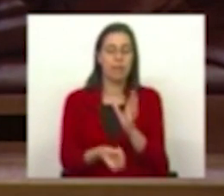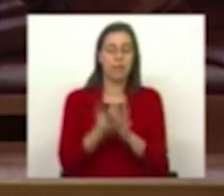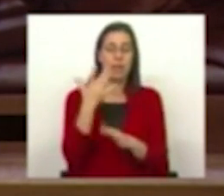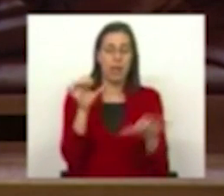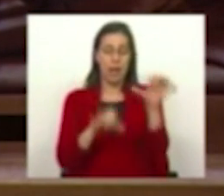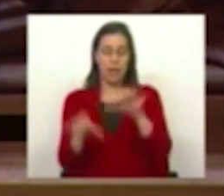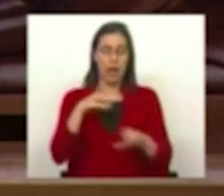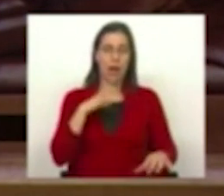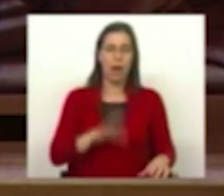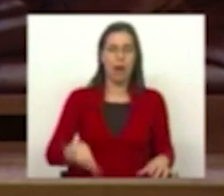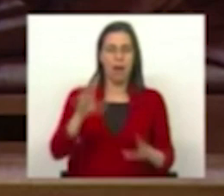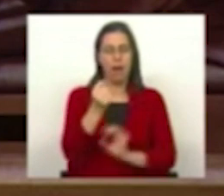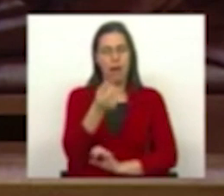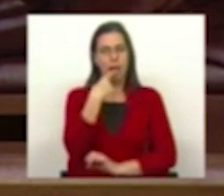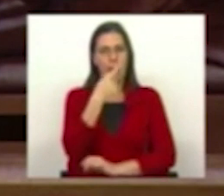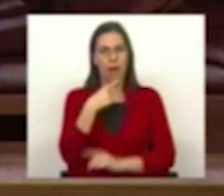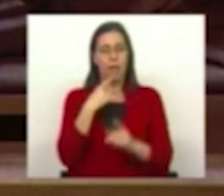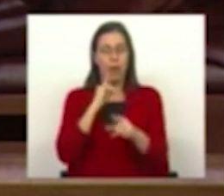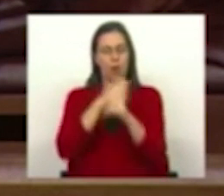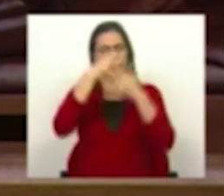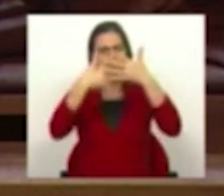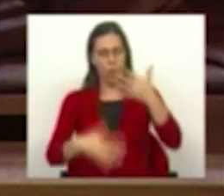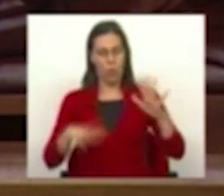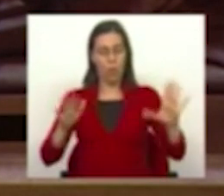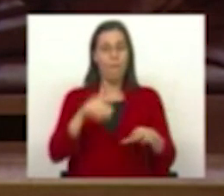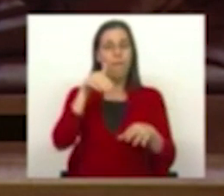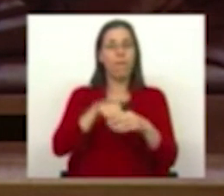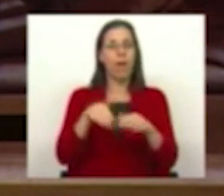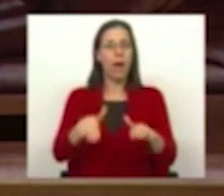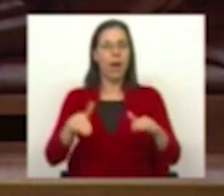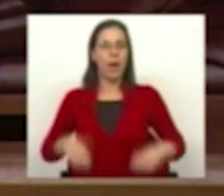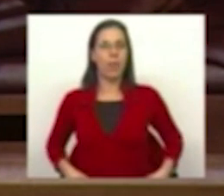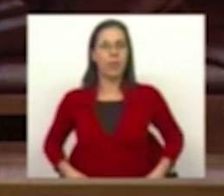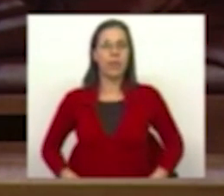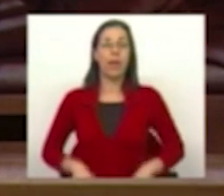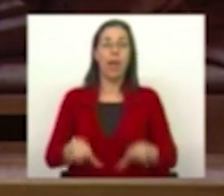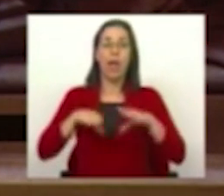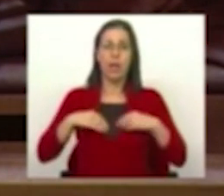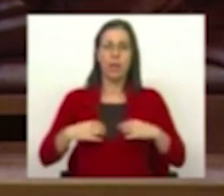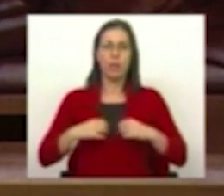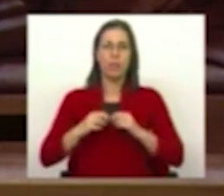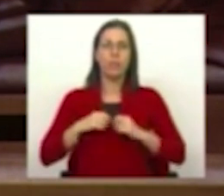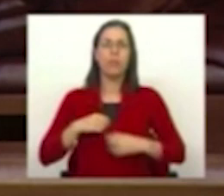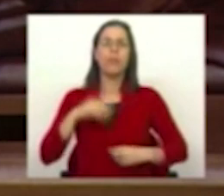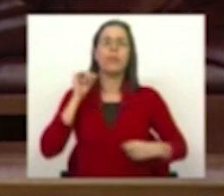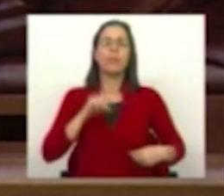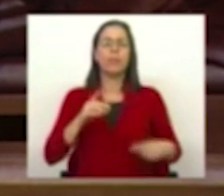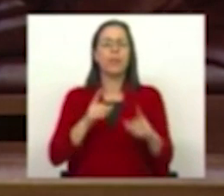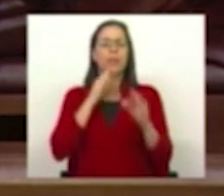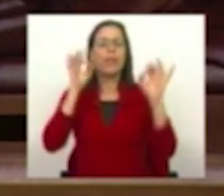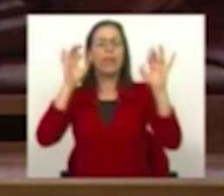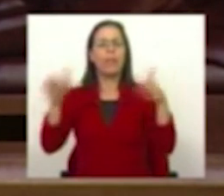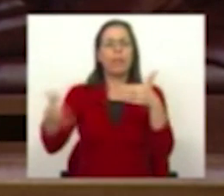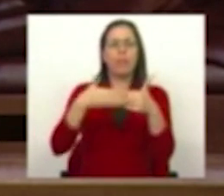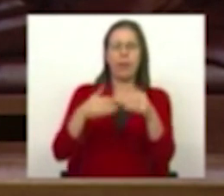do Laboratório Nacional de Medicamentos, entre outras. O voto de abstenção que assumimos agora visa não fechar